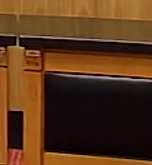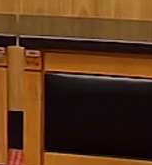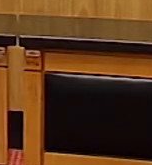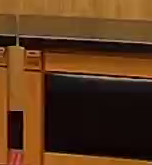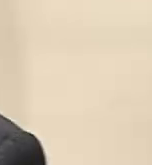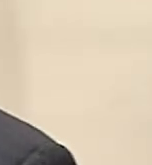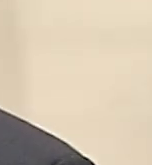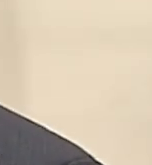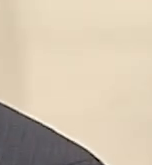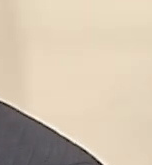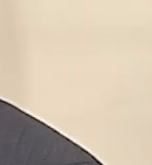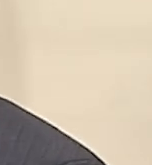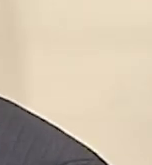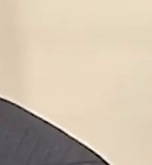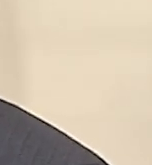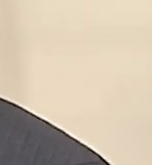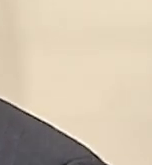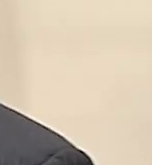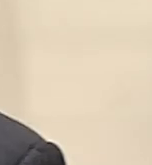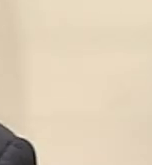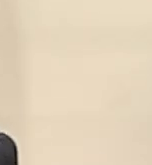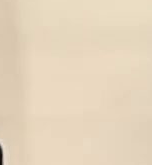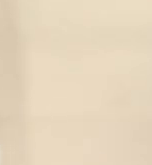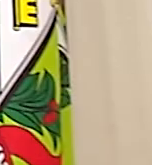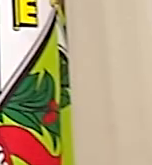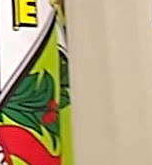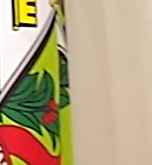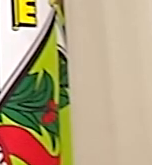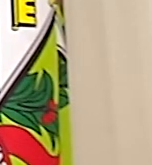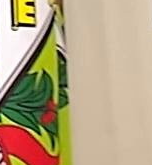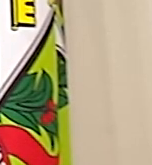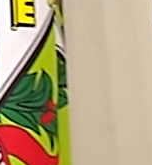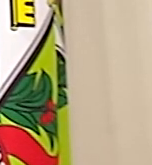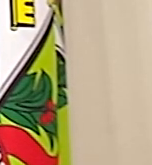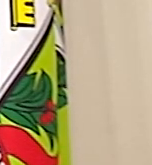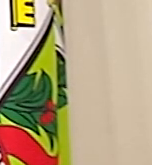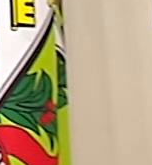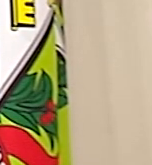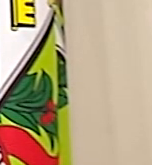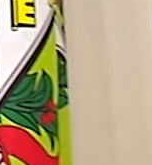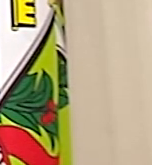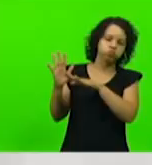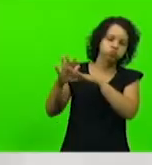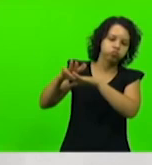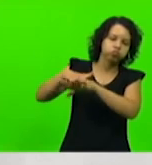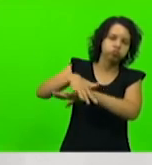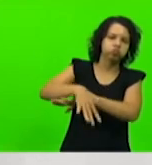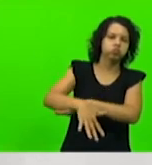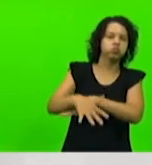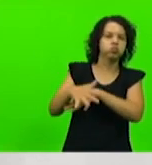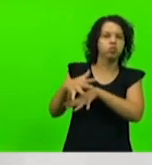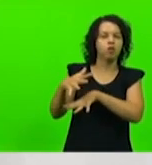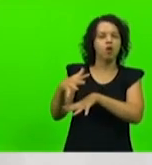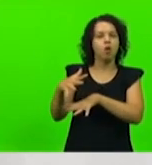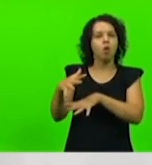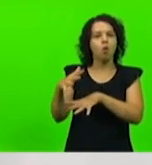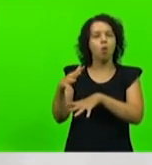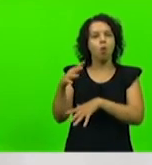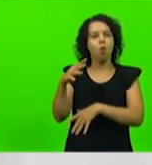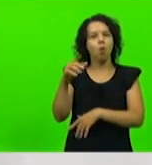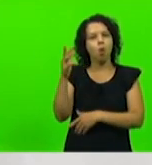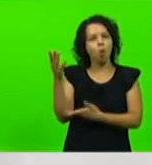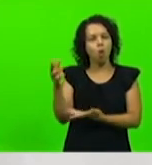Catarina aproveitaram a sessão ordinária para condenar as ações do governo russo. Não é